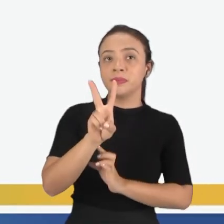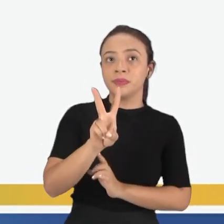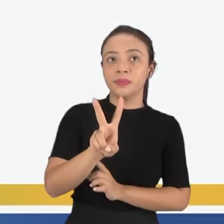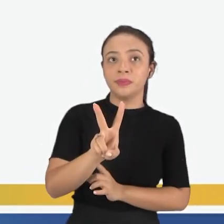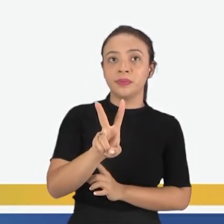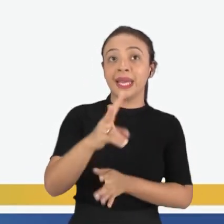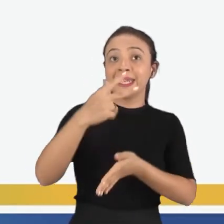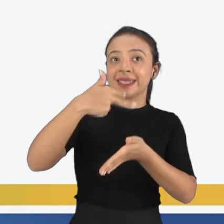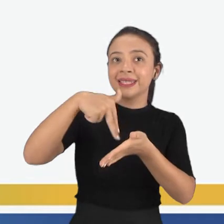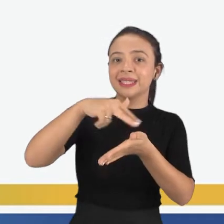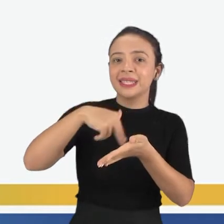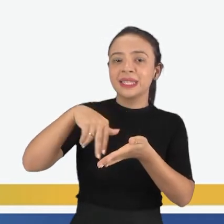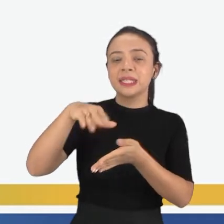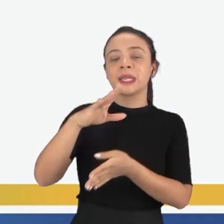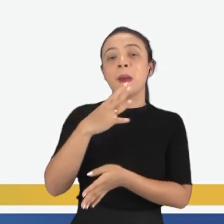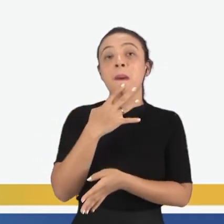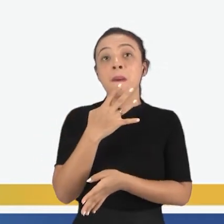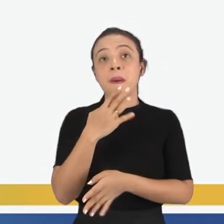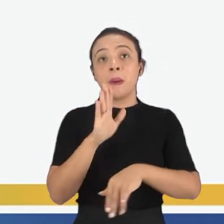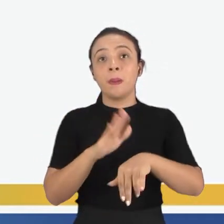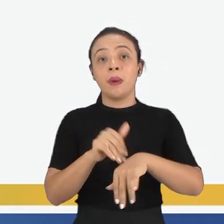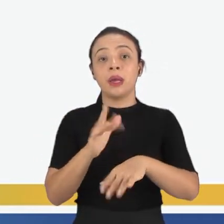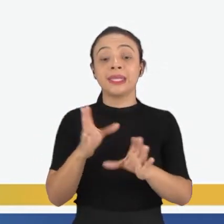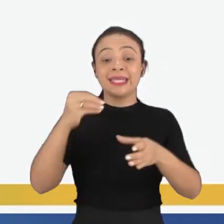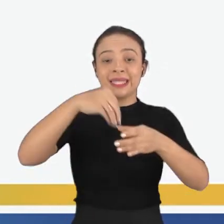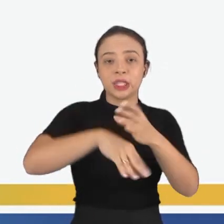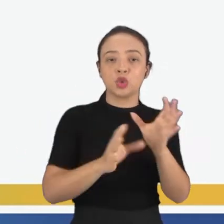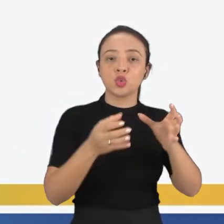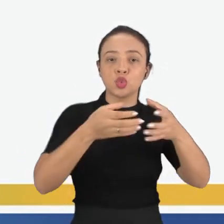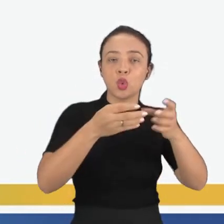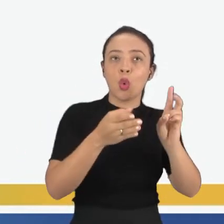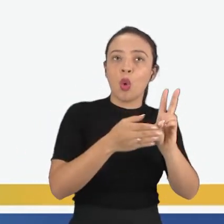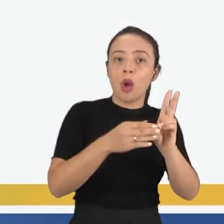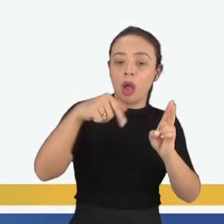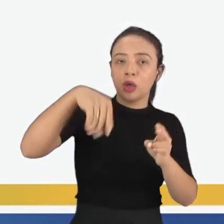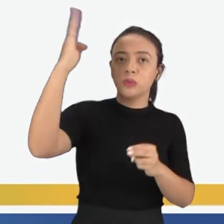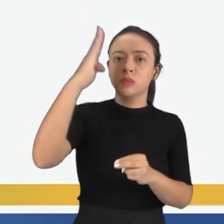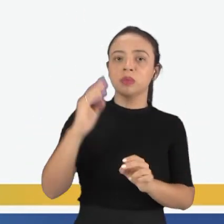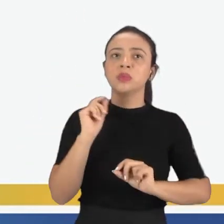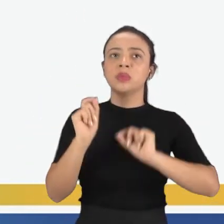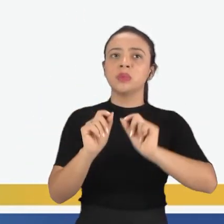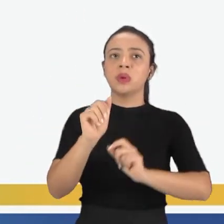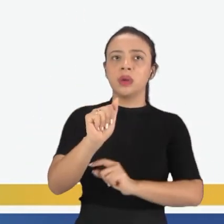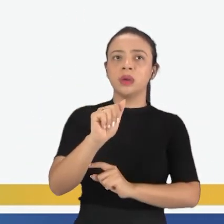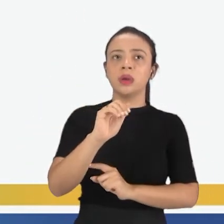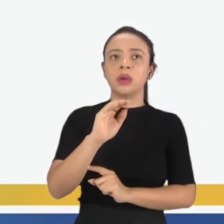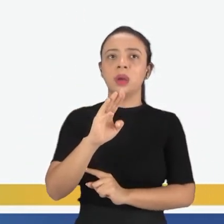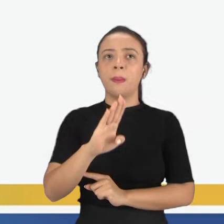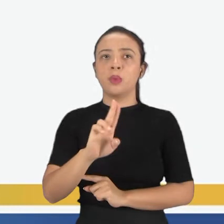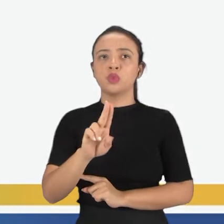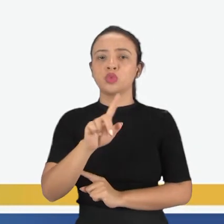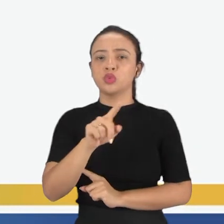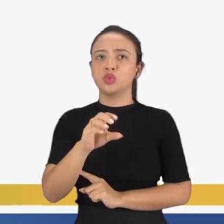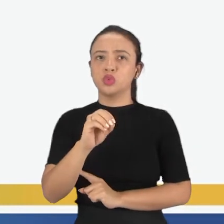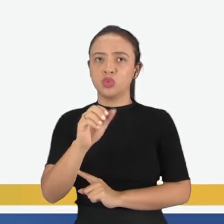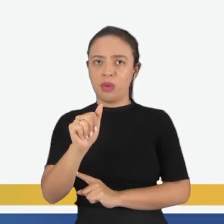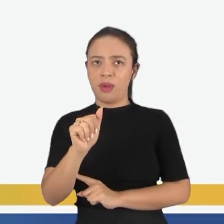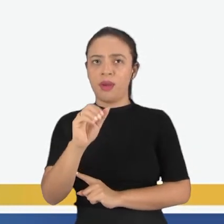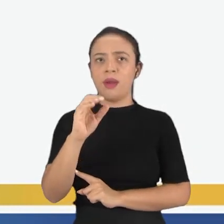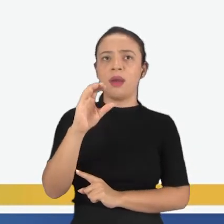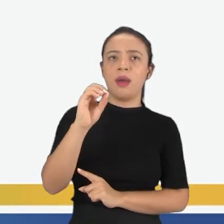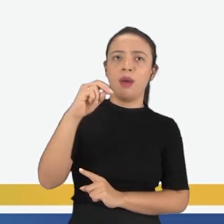2. As danças mais conhecidas entre os grupos indígenas brasileiros são buzuá, onça,